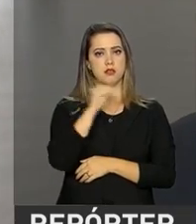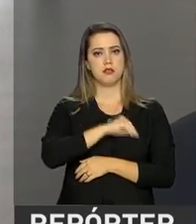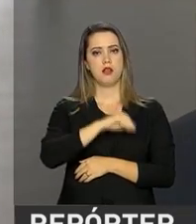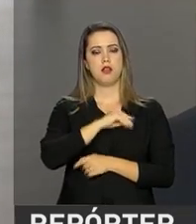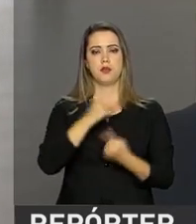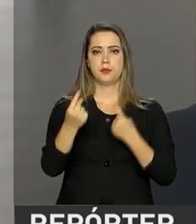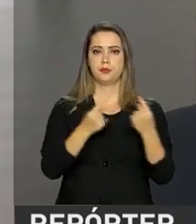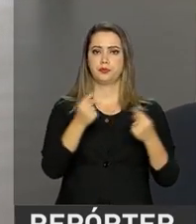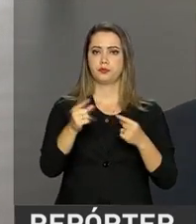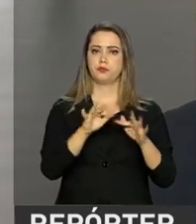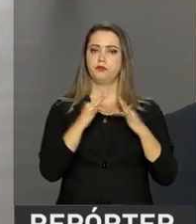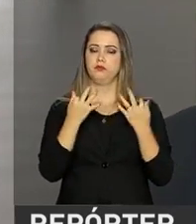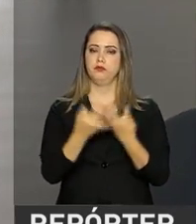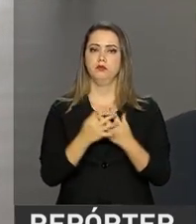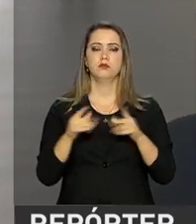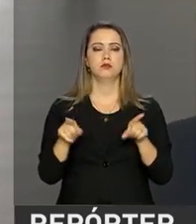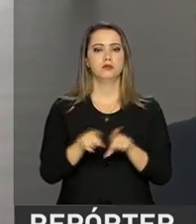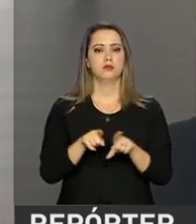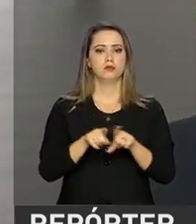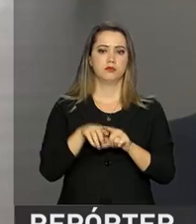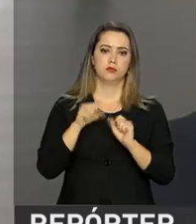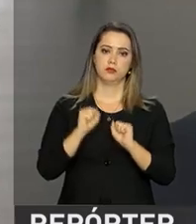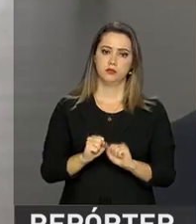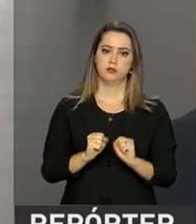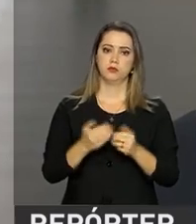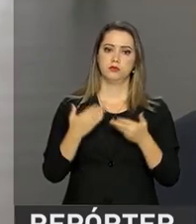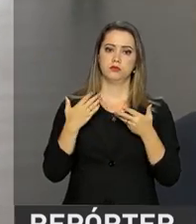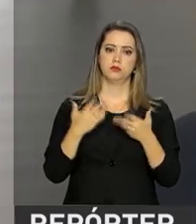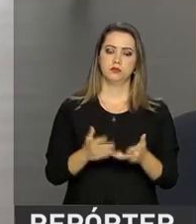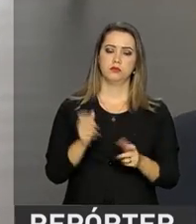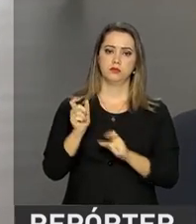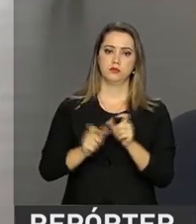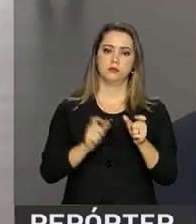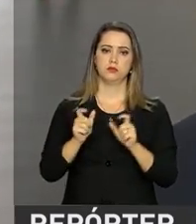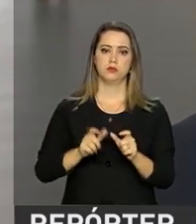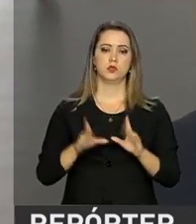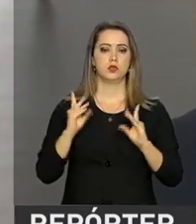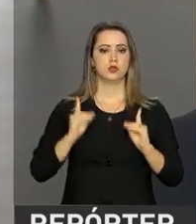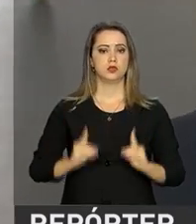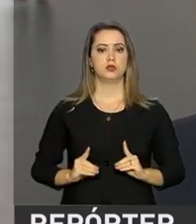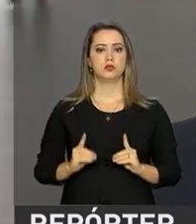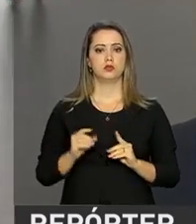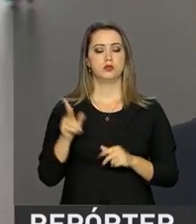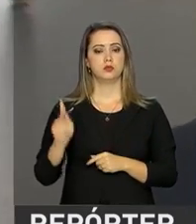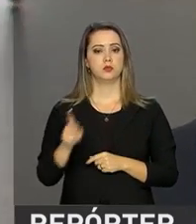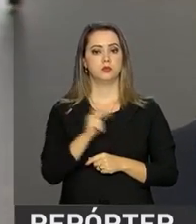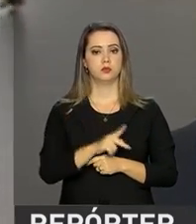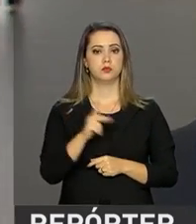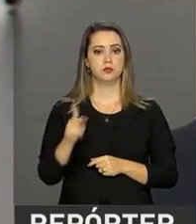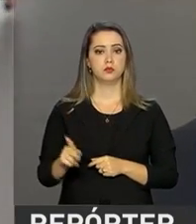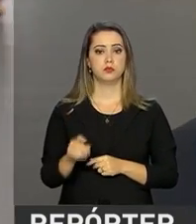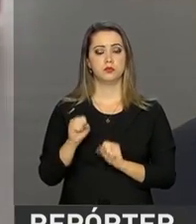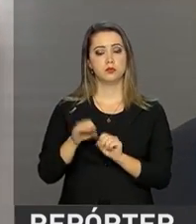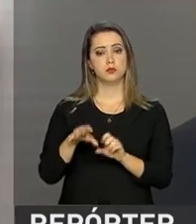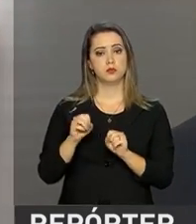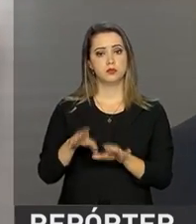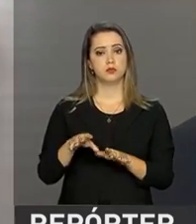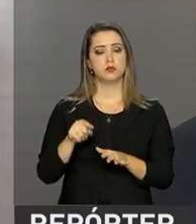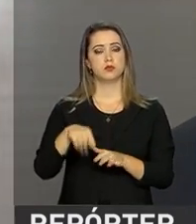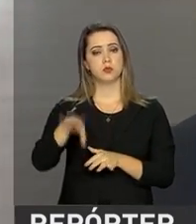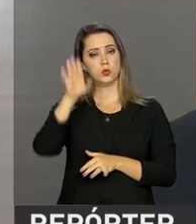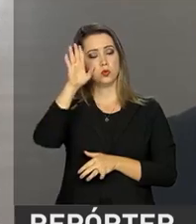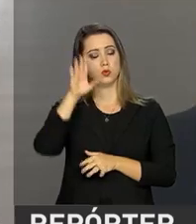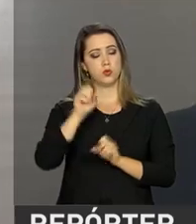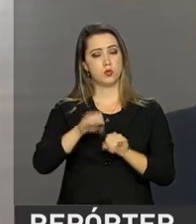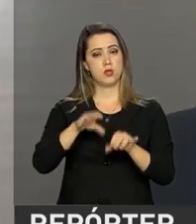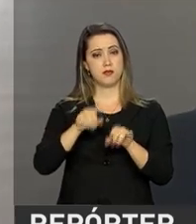da família. Além disso, podem também concorrer pessoas com deficiência, professores da rede pública em efetivo